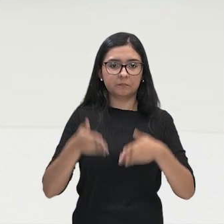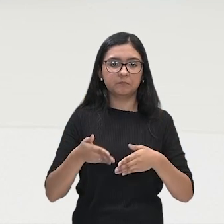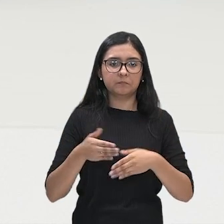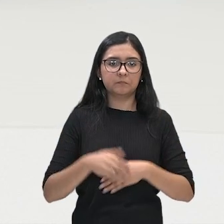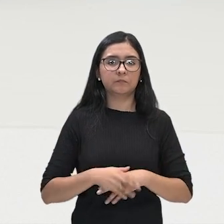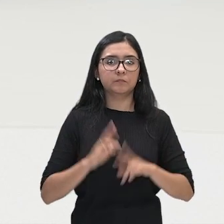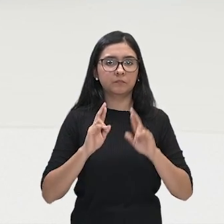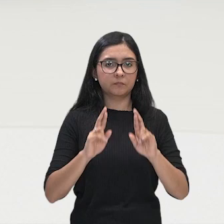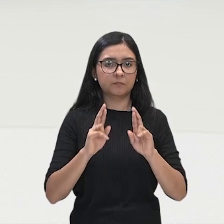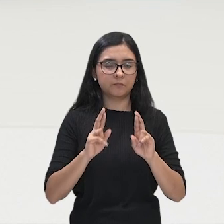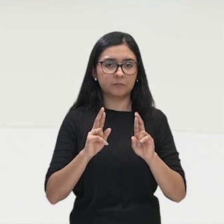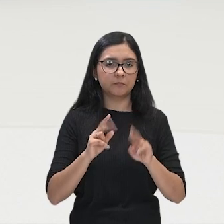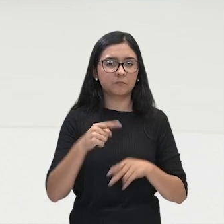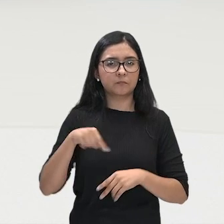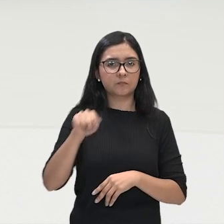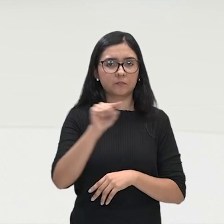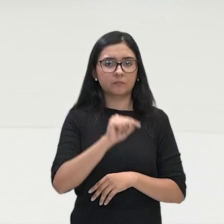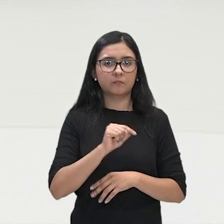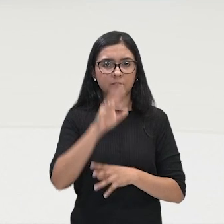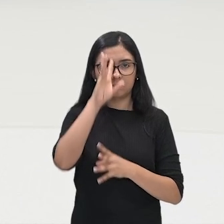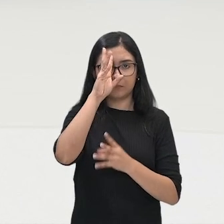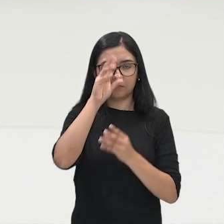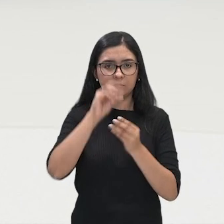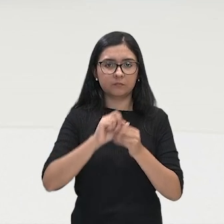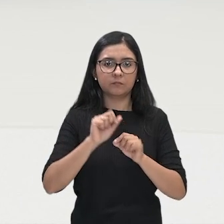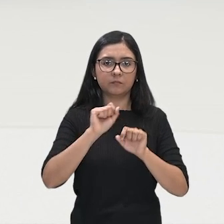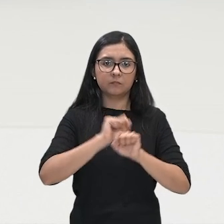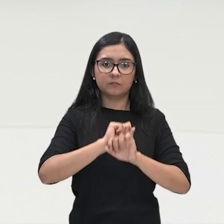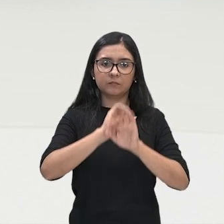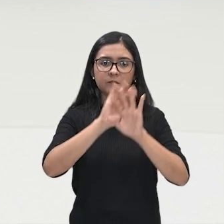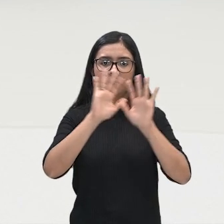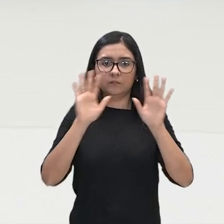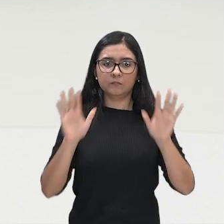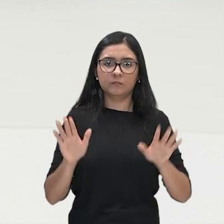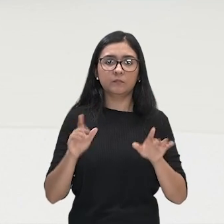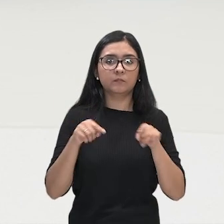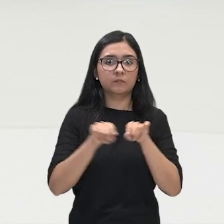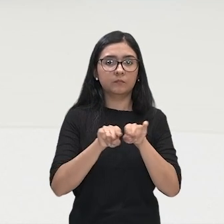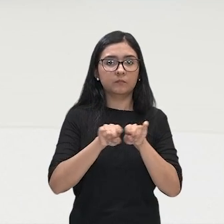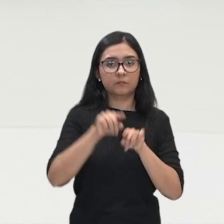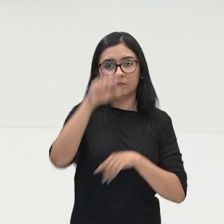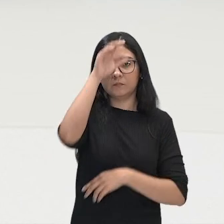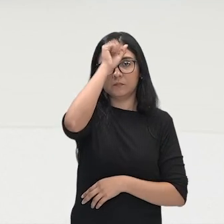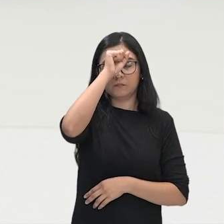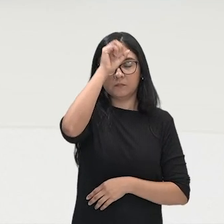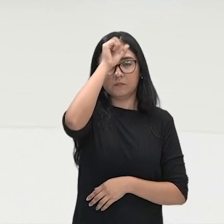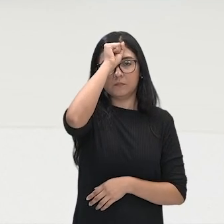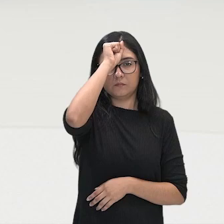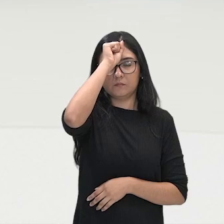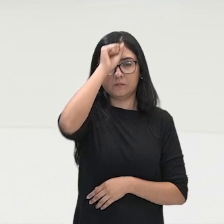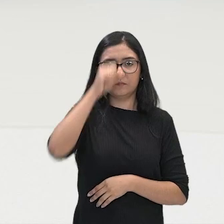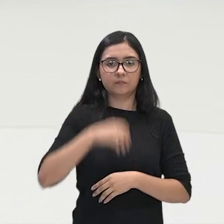Eu espero que vocês tenham compreendido, né, tenham aprendido algo